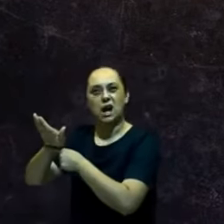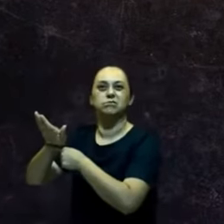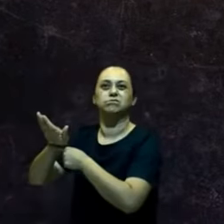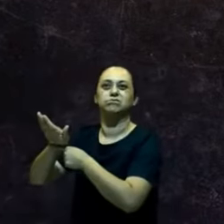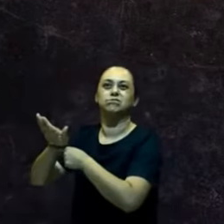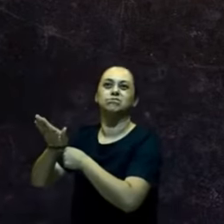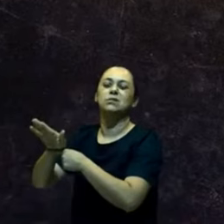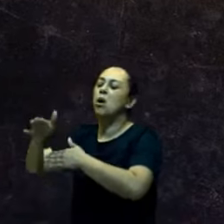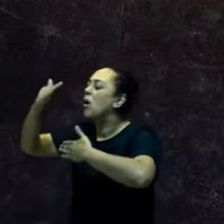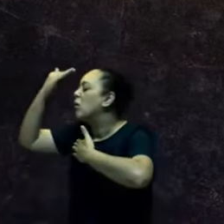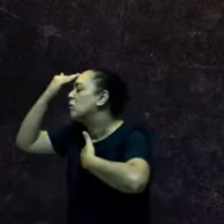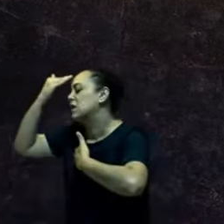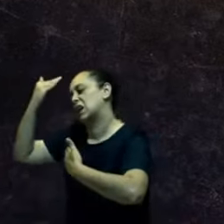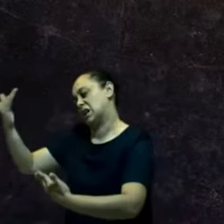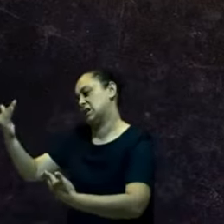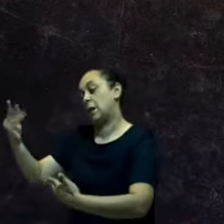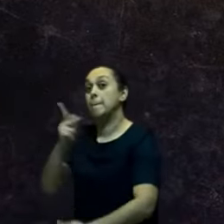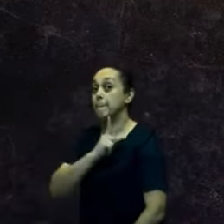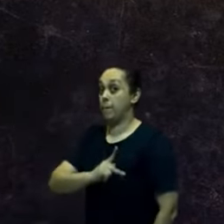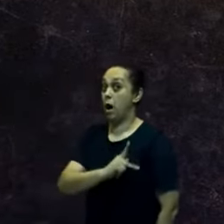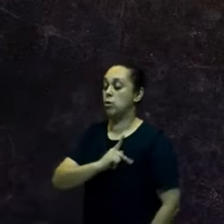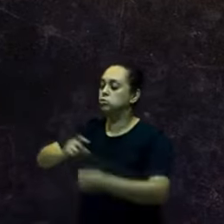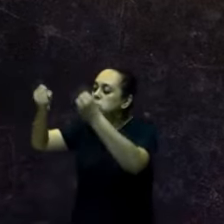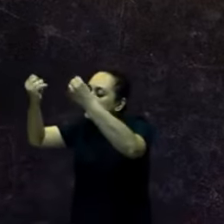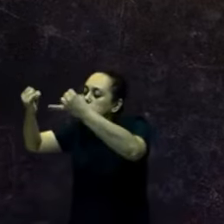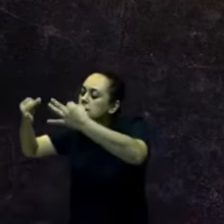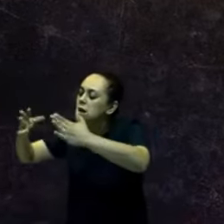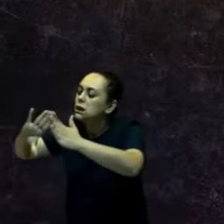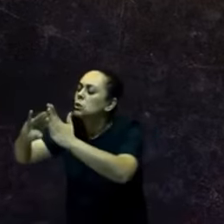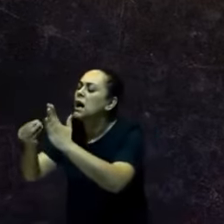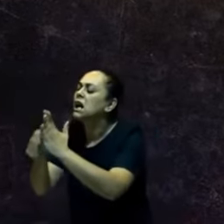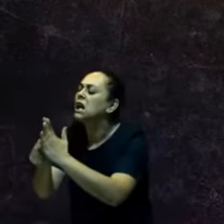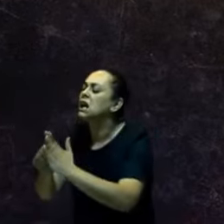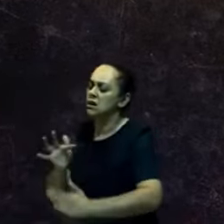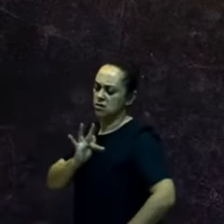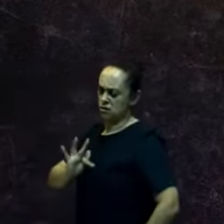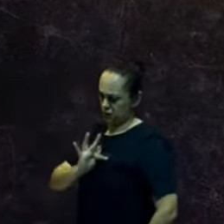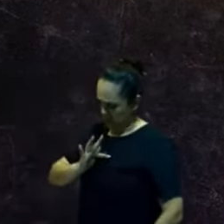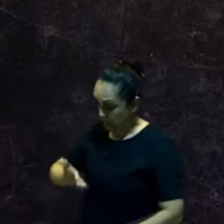Paulo está falando a esses irmãos que são